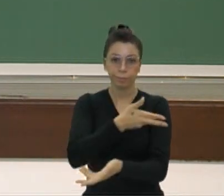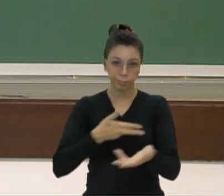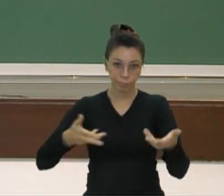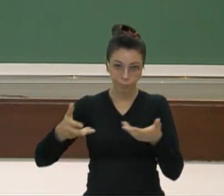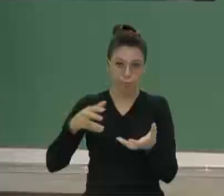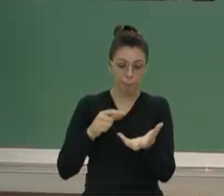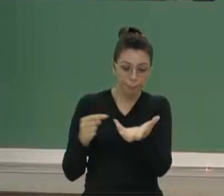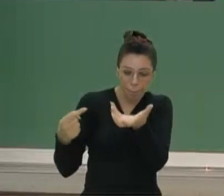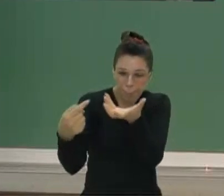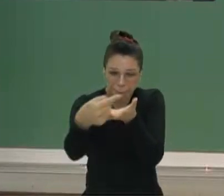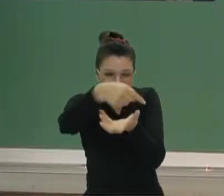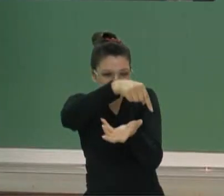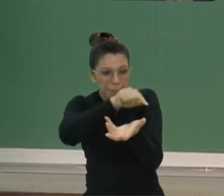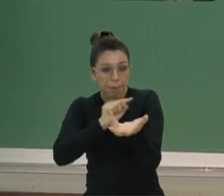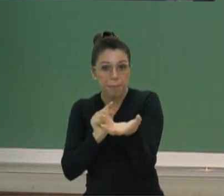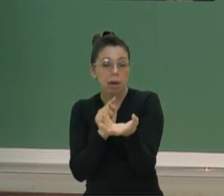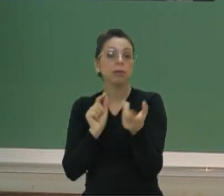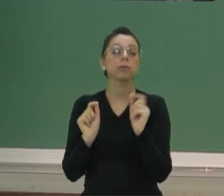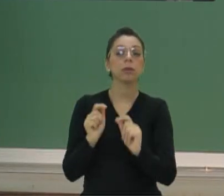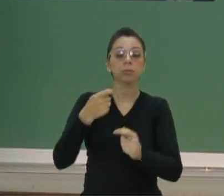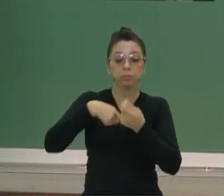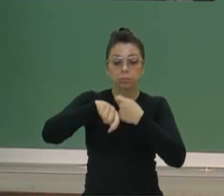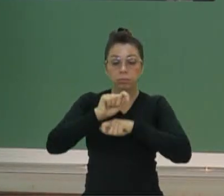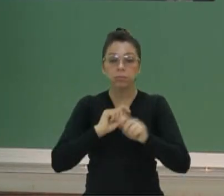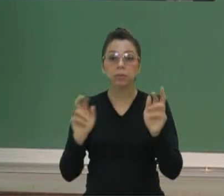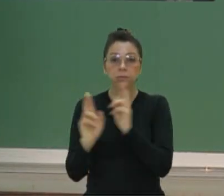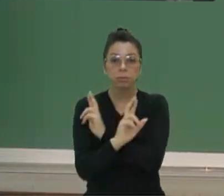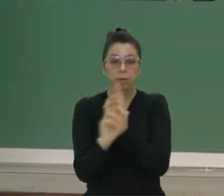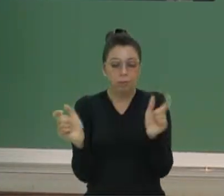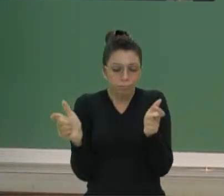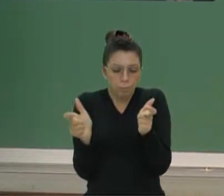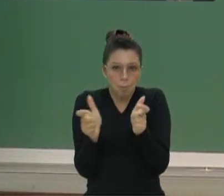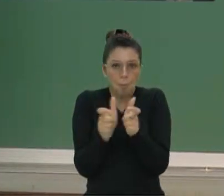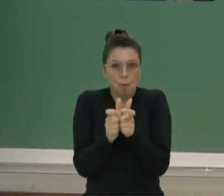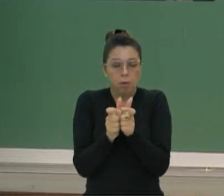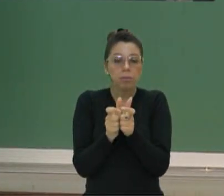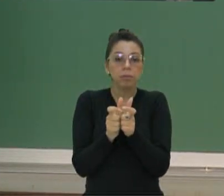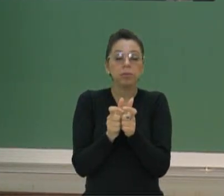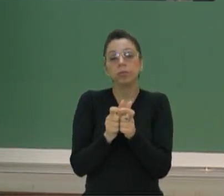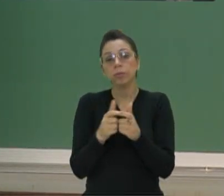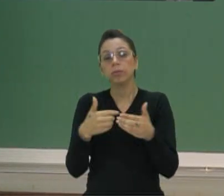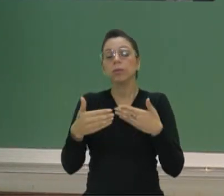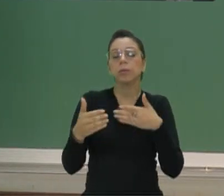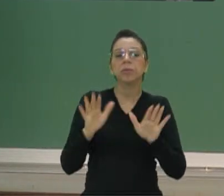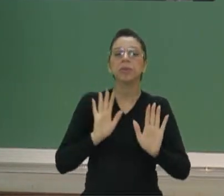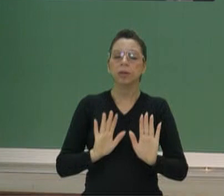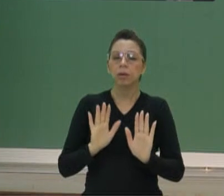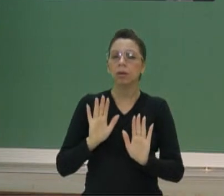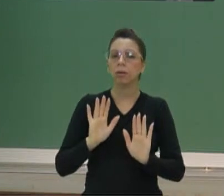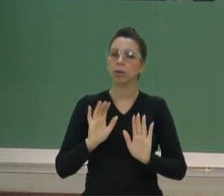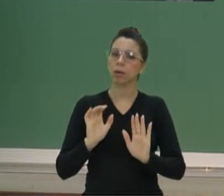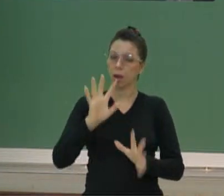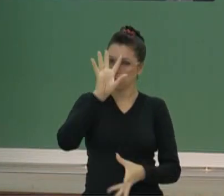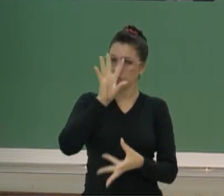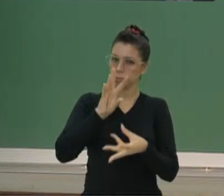planeta. Então, essa relação econômica estreitou muito e deu muitas vezes a impressão